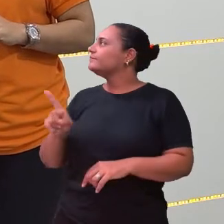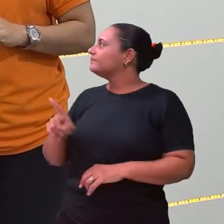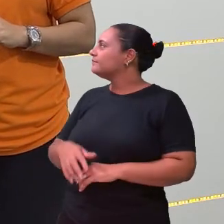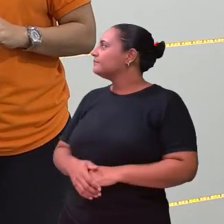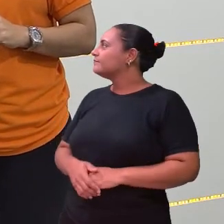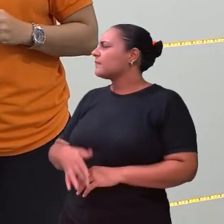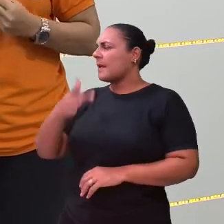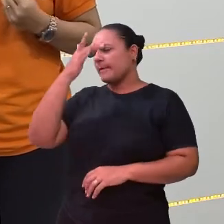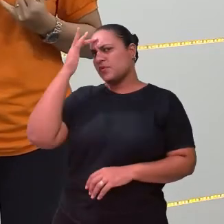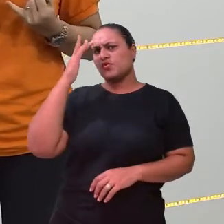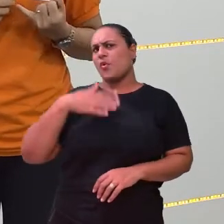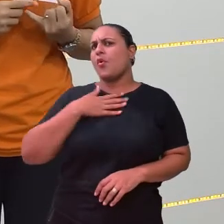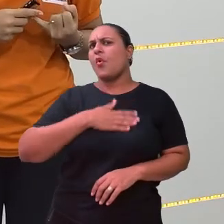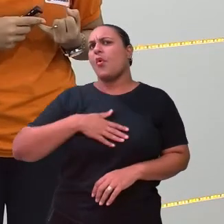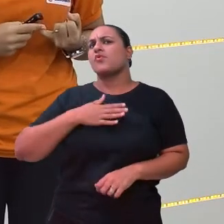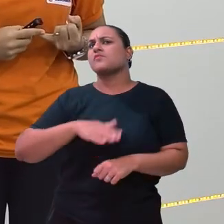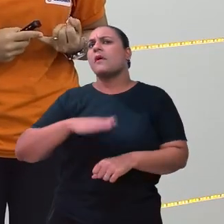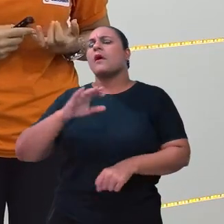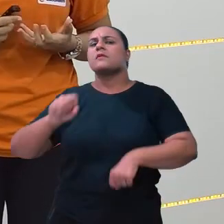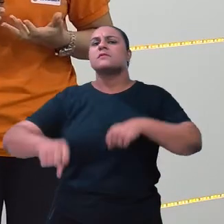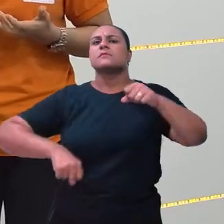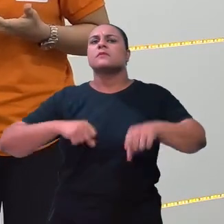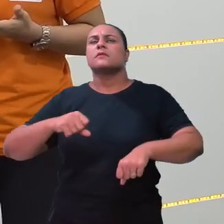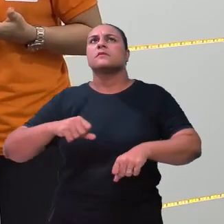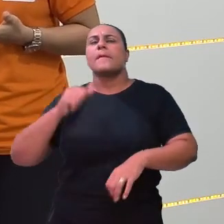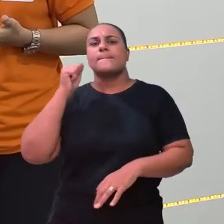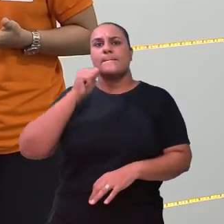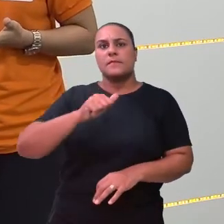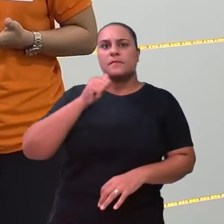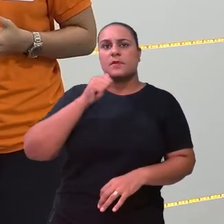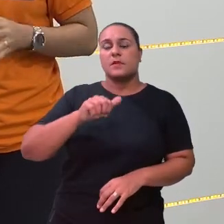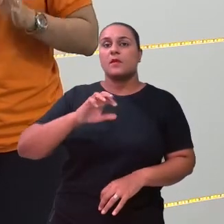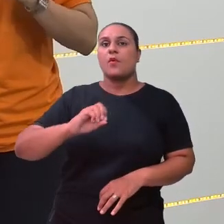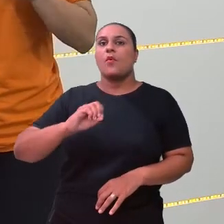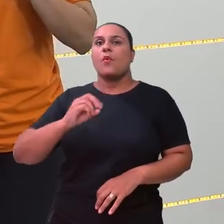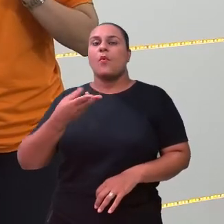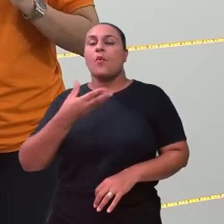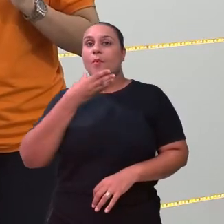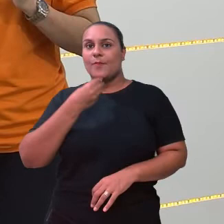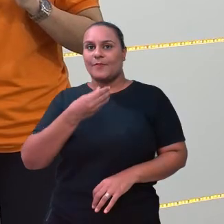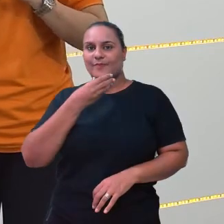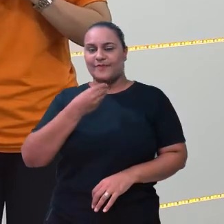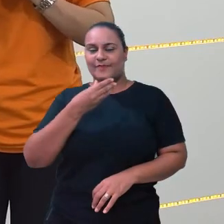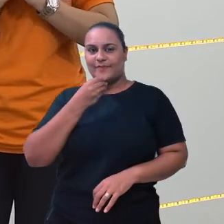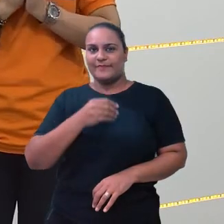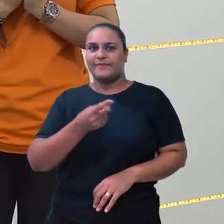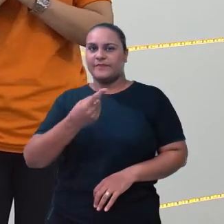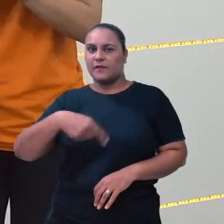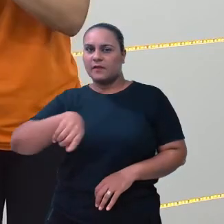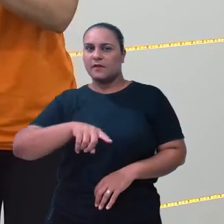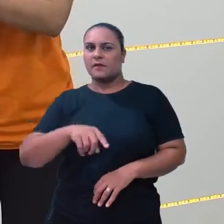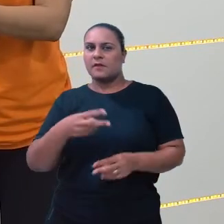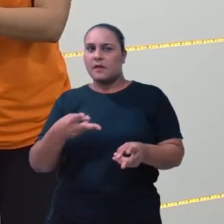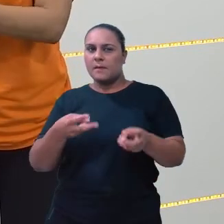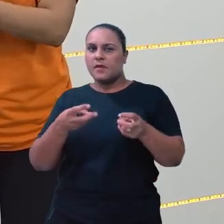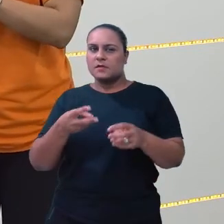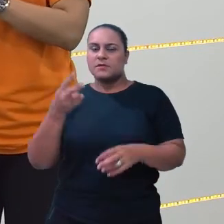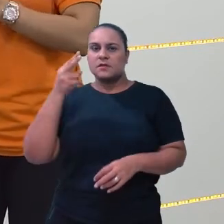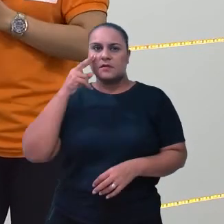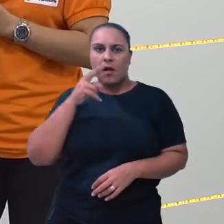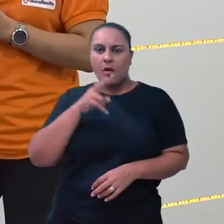de ciclismo? Será que são os meninos ou as meninas? Você agora tem que direcionar o seu